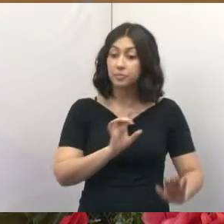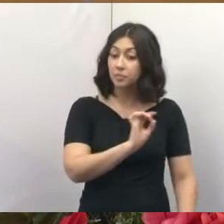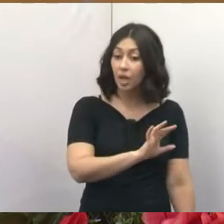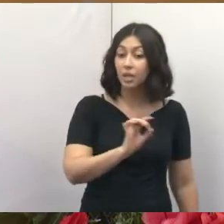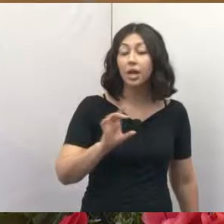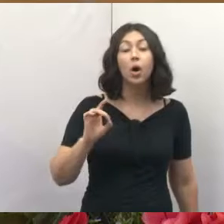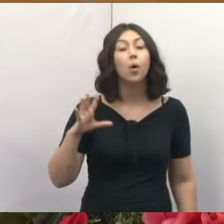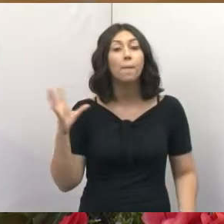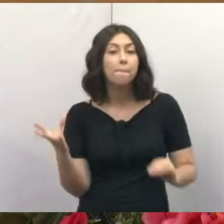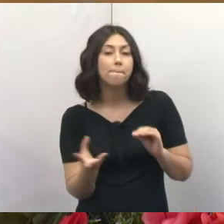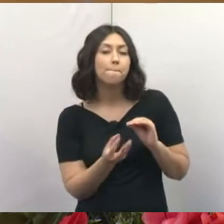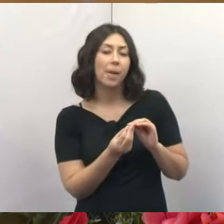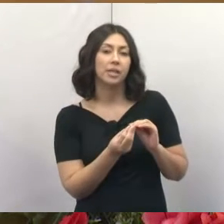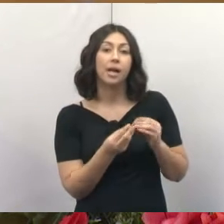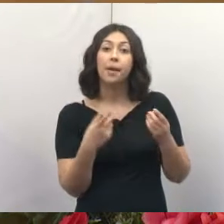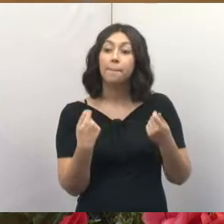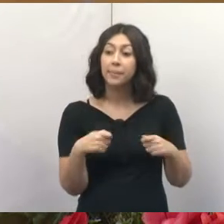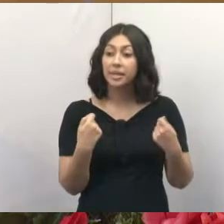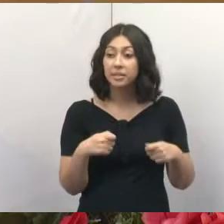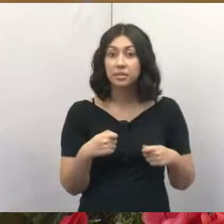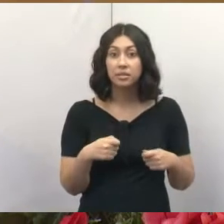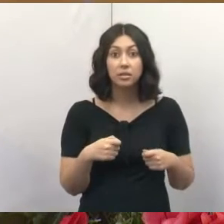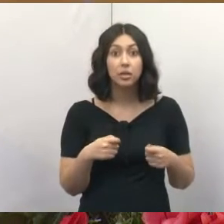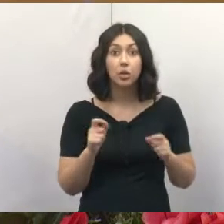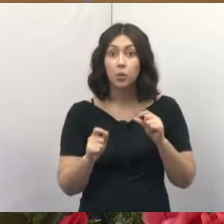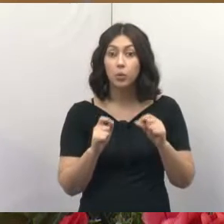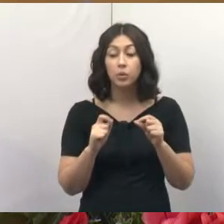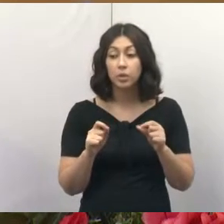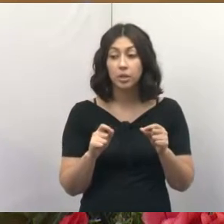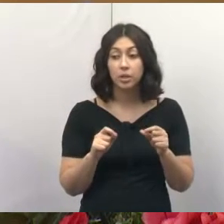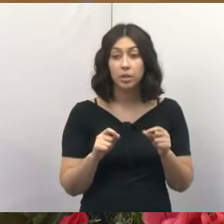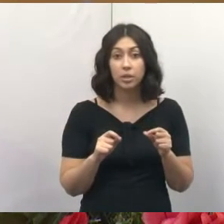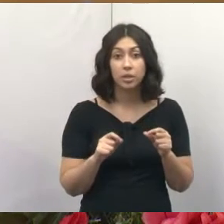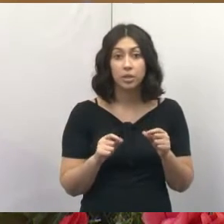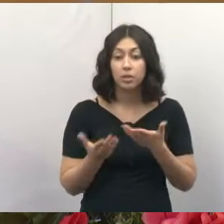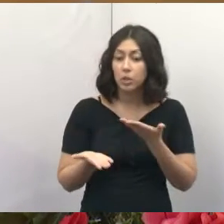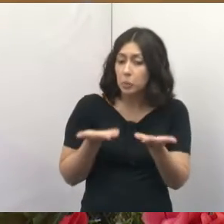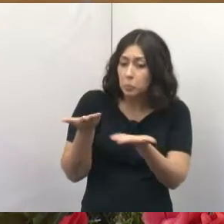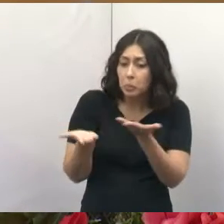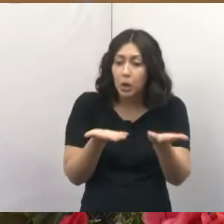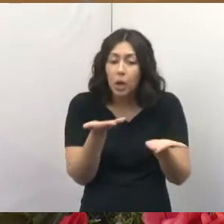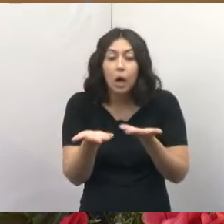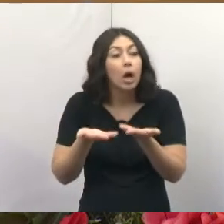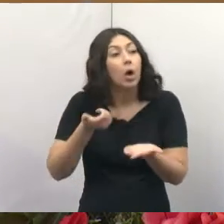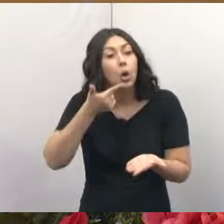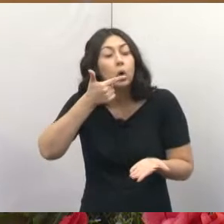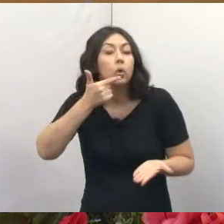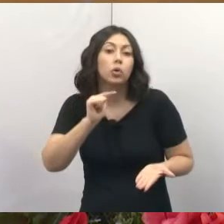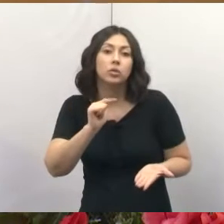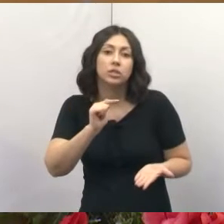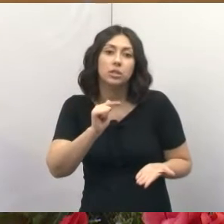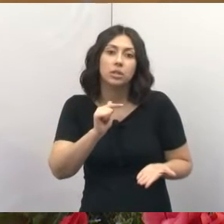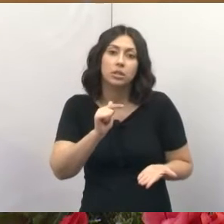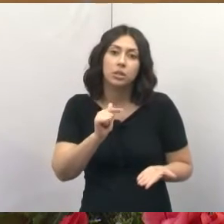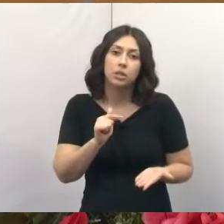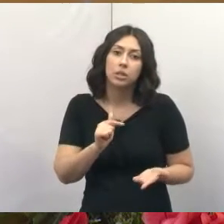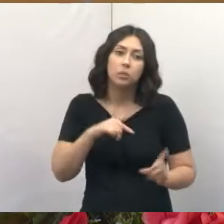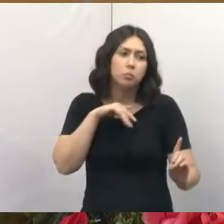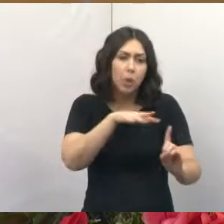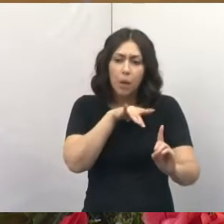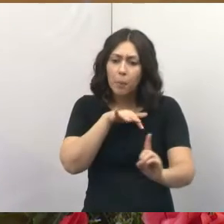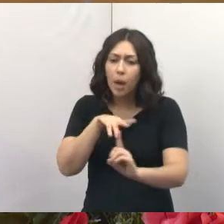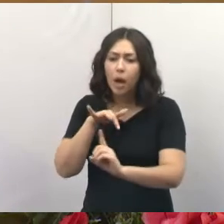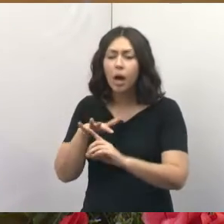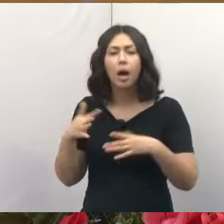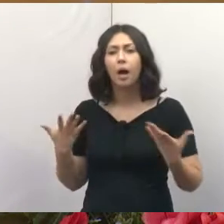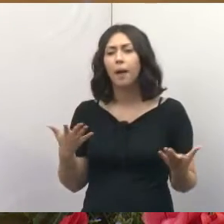vereador que coloca a emenda no dia, que ele tem que ter a prerrogativa, ele tem que ter o jogo político para ele poder convencer os outros vereadores.